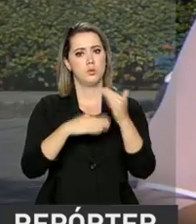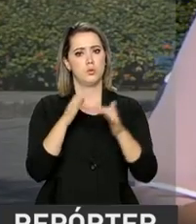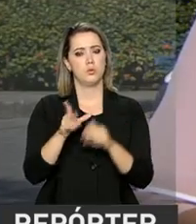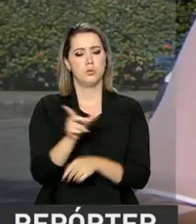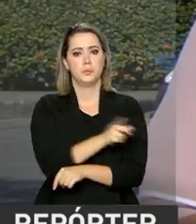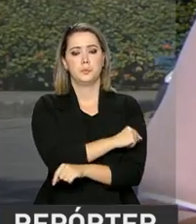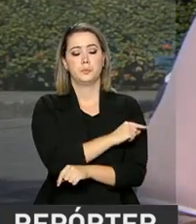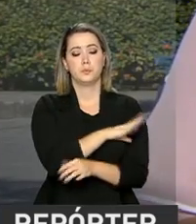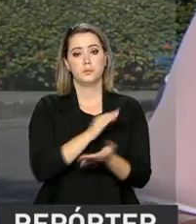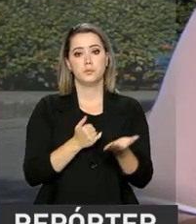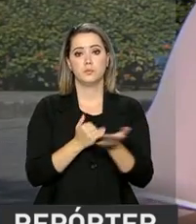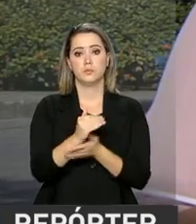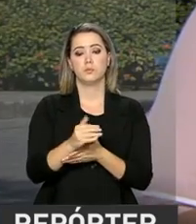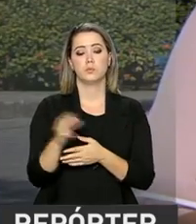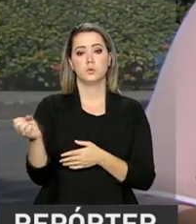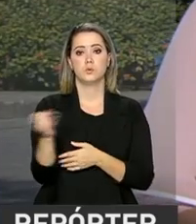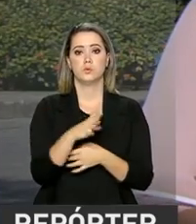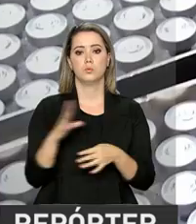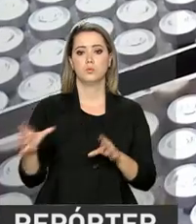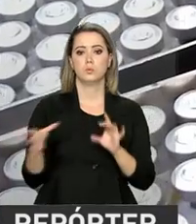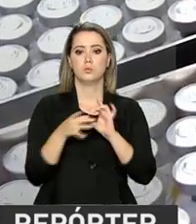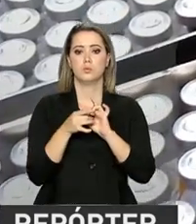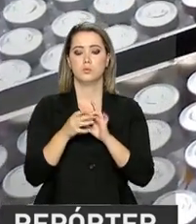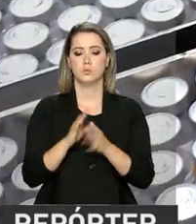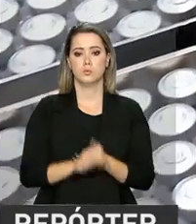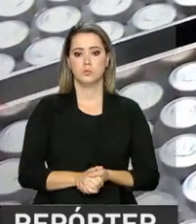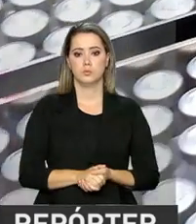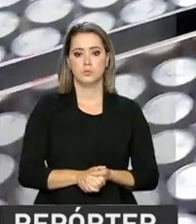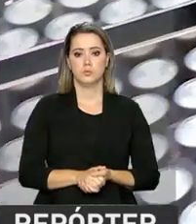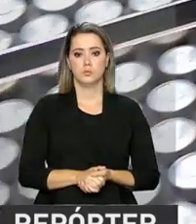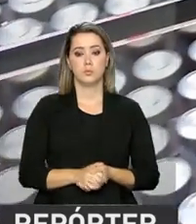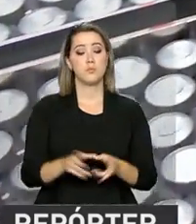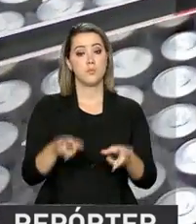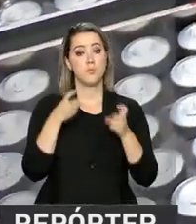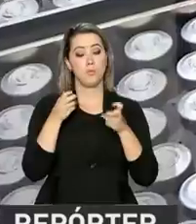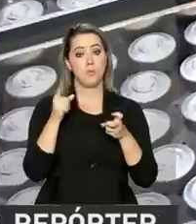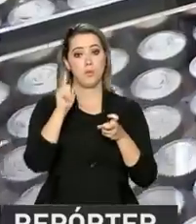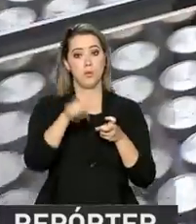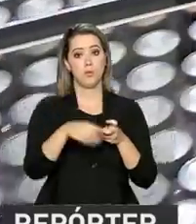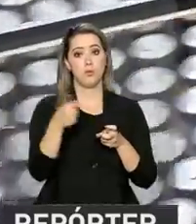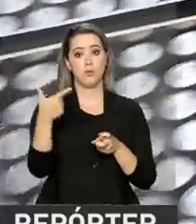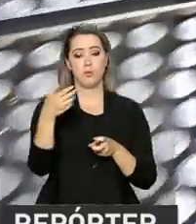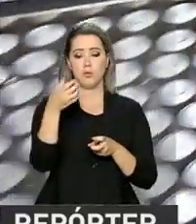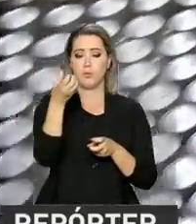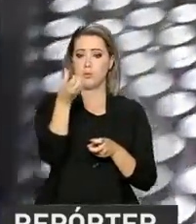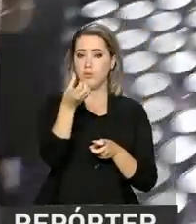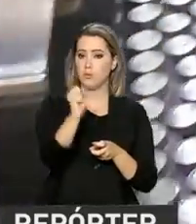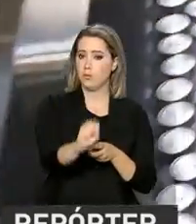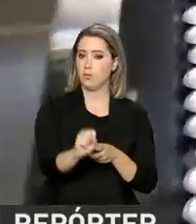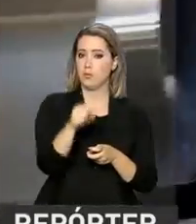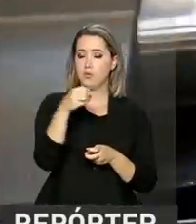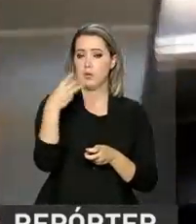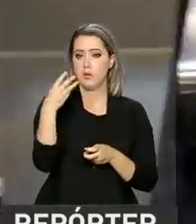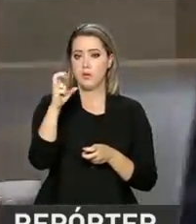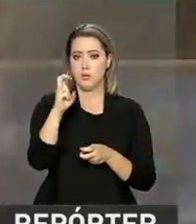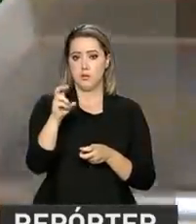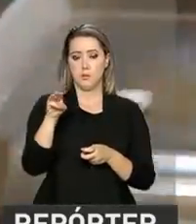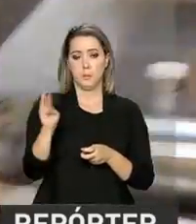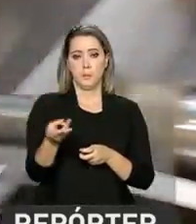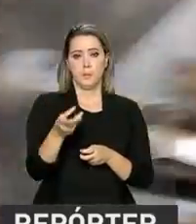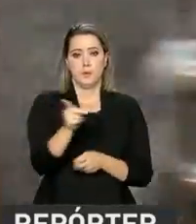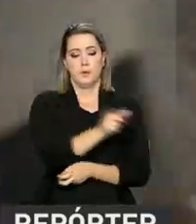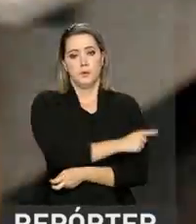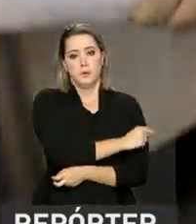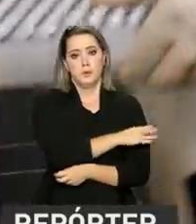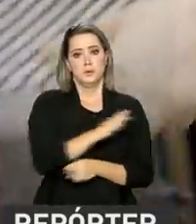vacina a partir de novas parcerias a estimativa com a cooperação é que em 2018 35 milhões de doses